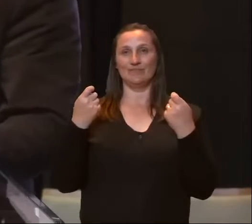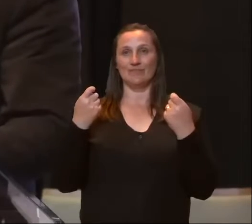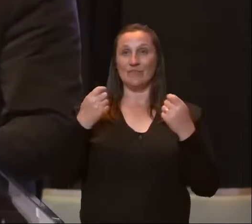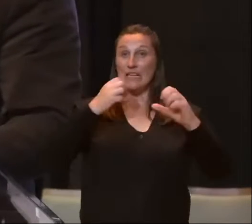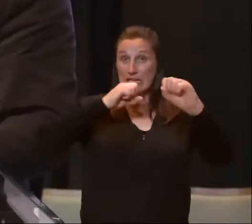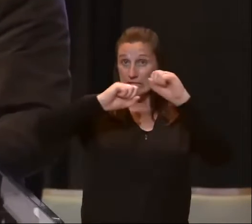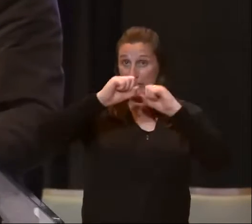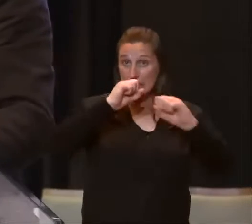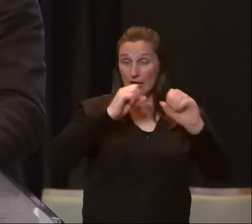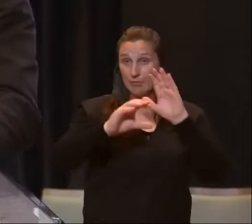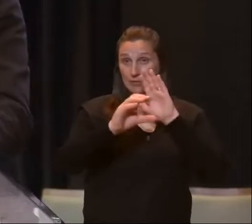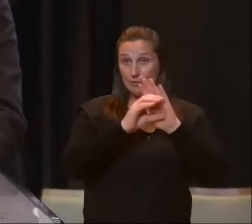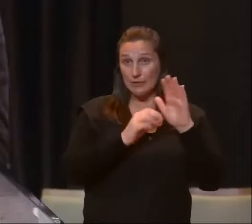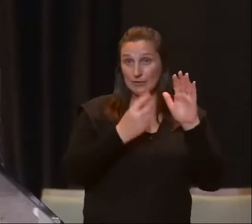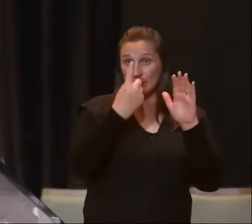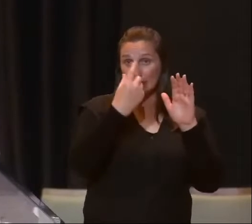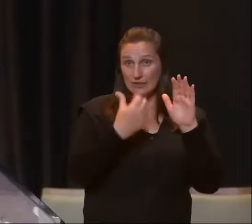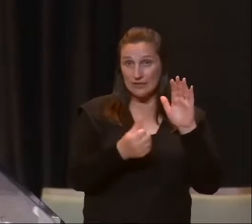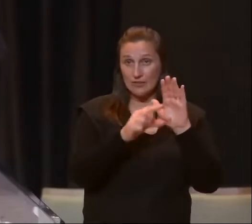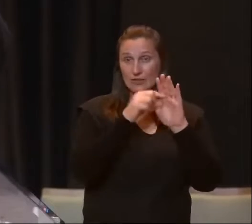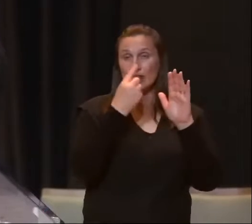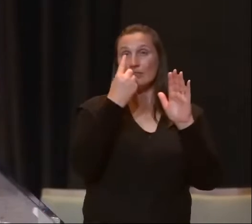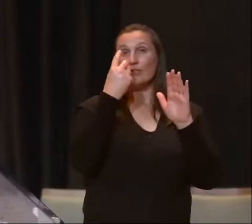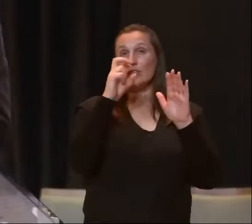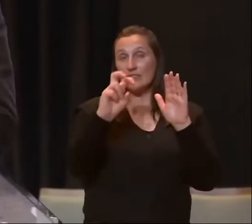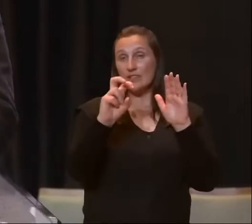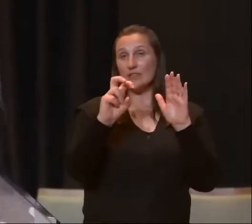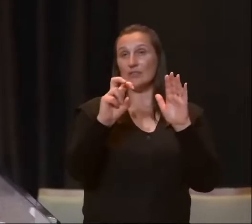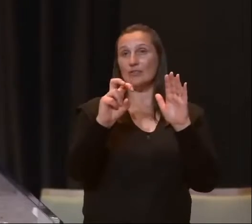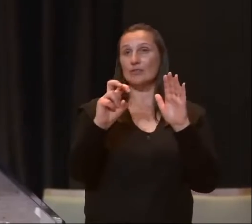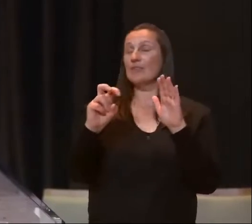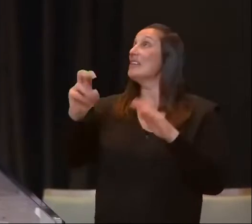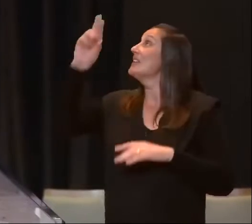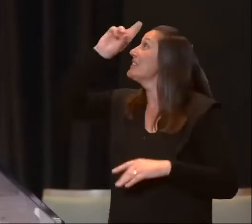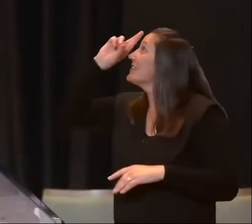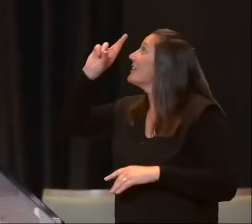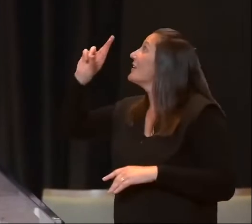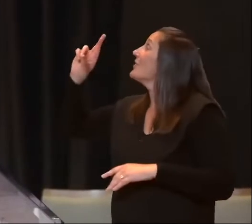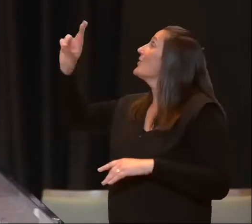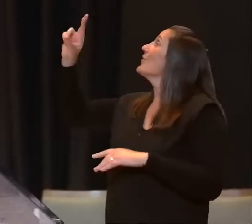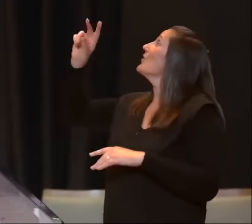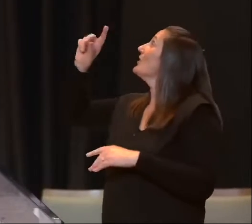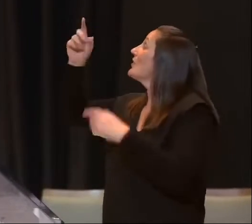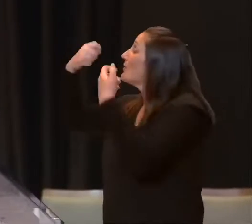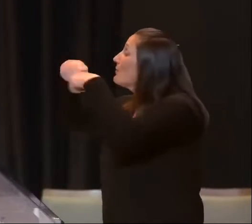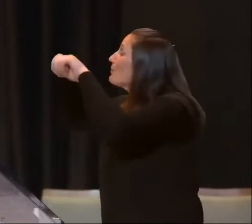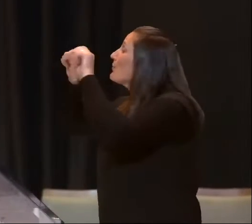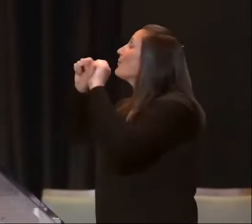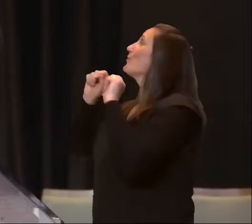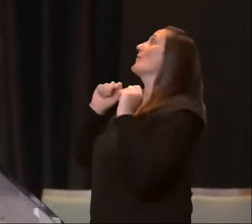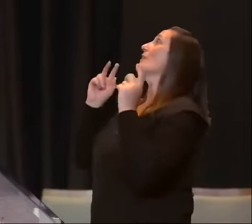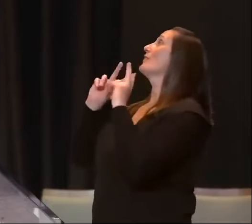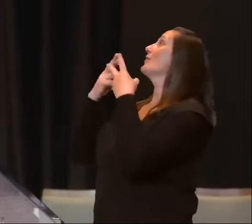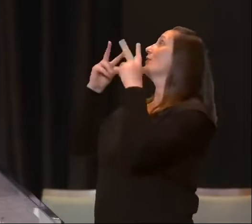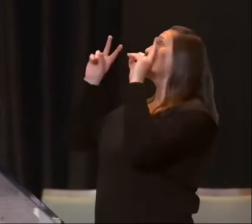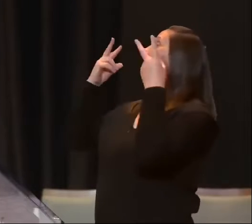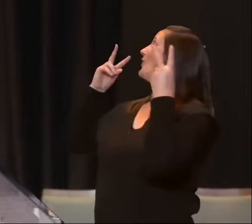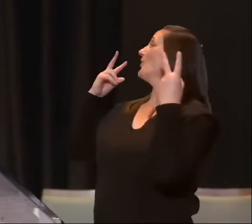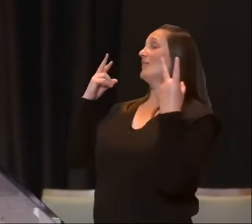Salmo 16, versículo 5. Senhor, Tu és a minha porção e o meu